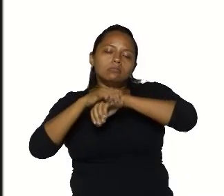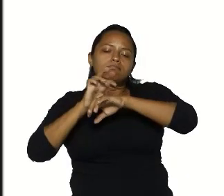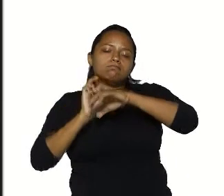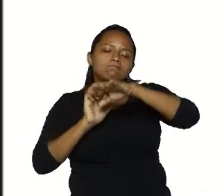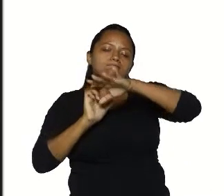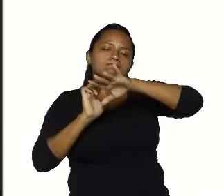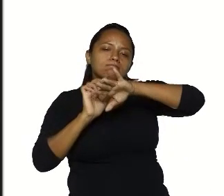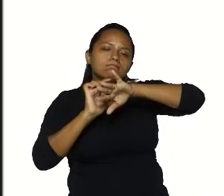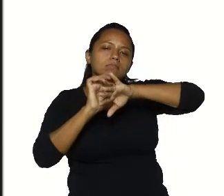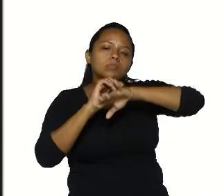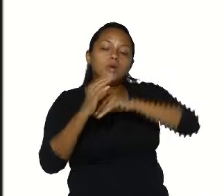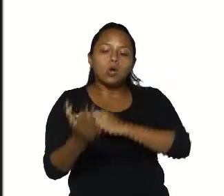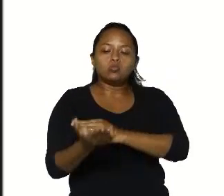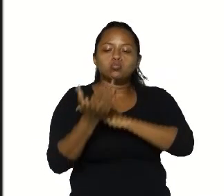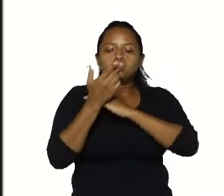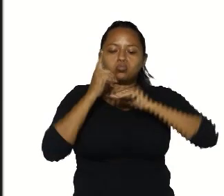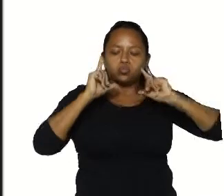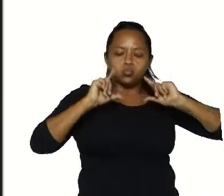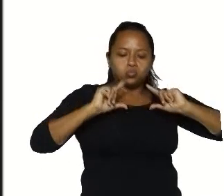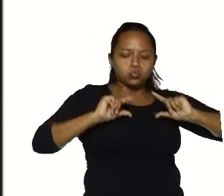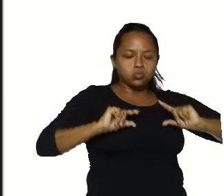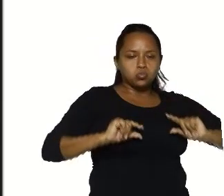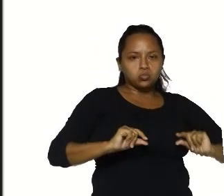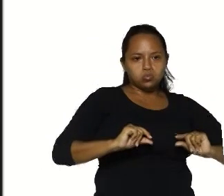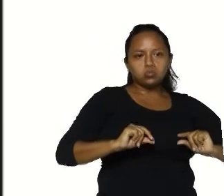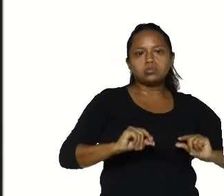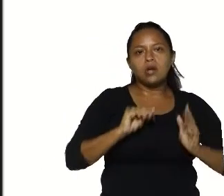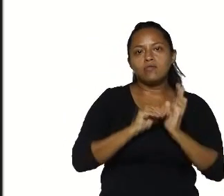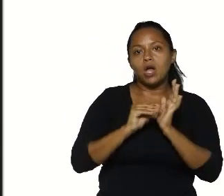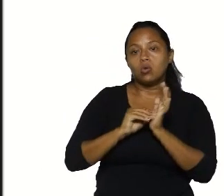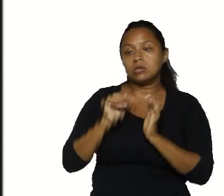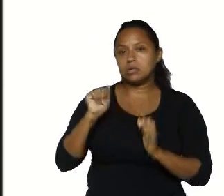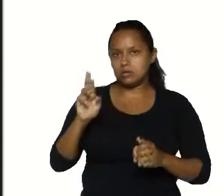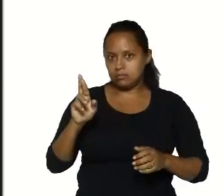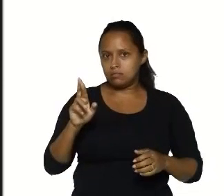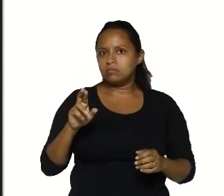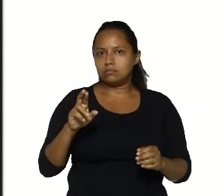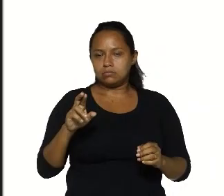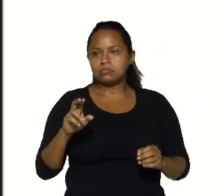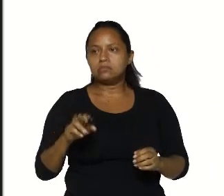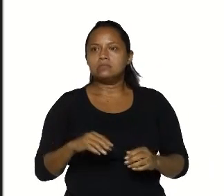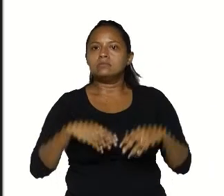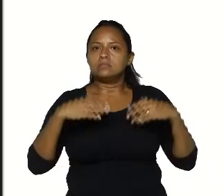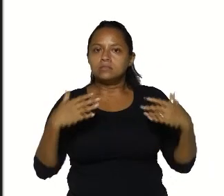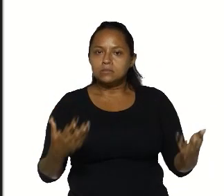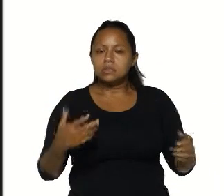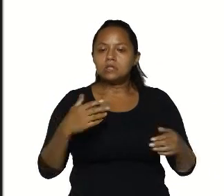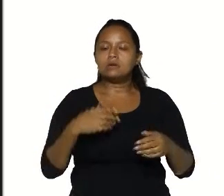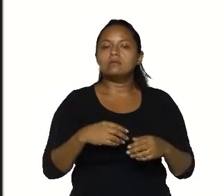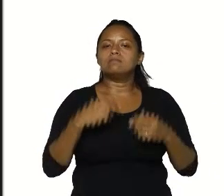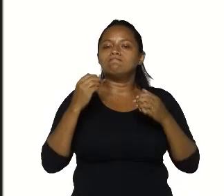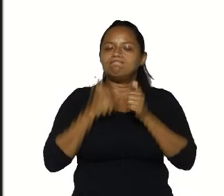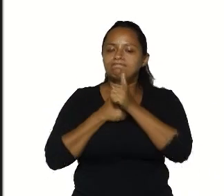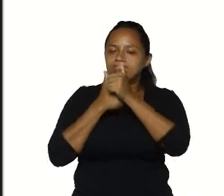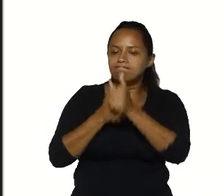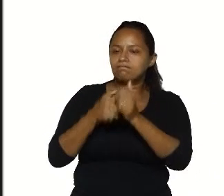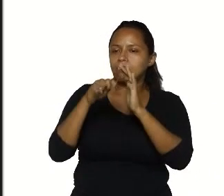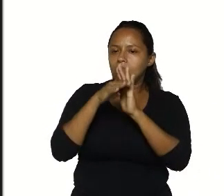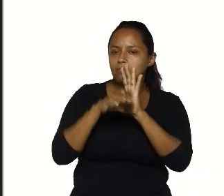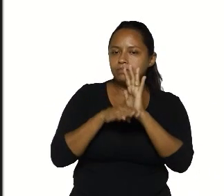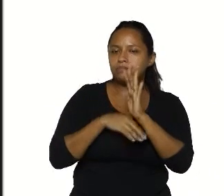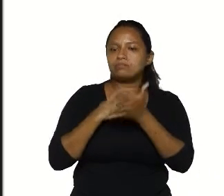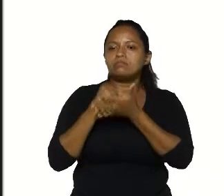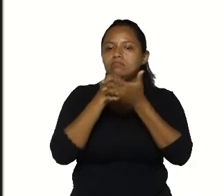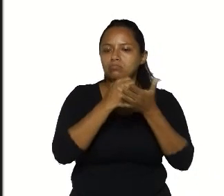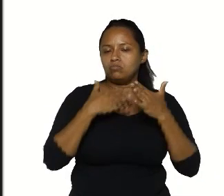pois contribui para diminuir os efeitos da falta de oxigênio. Estas medidas contribuem